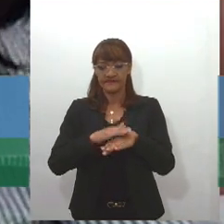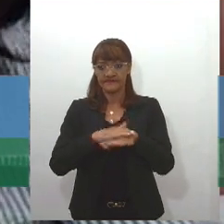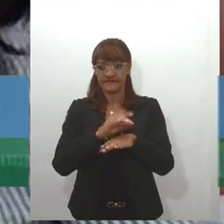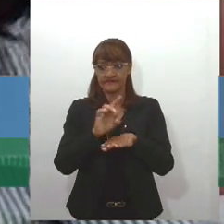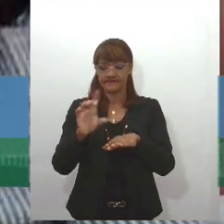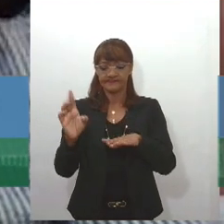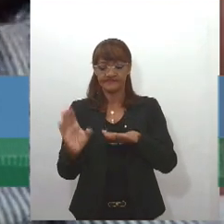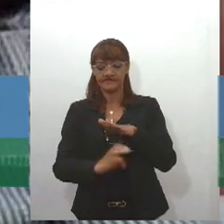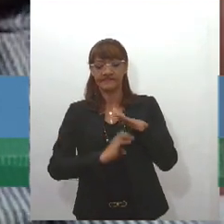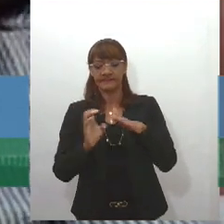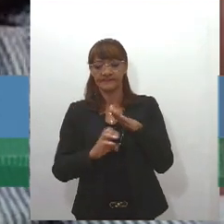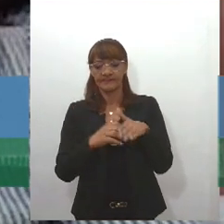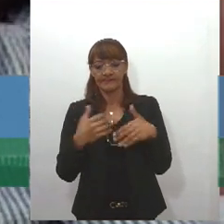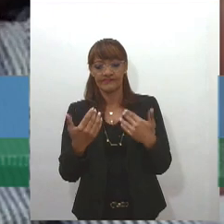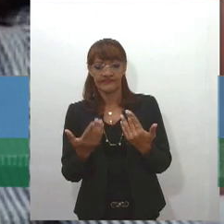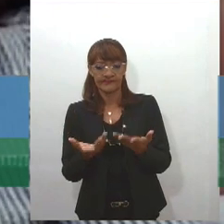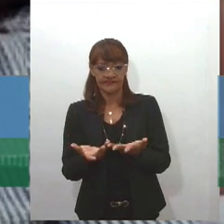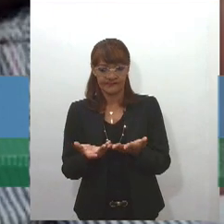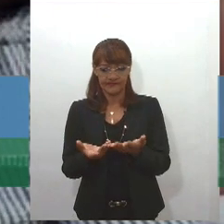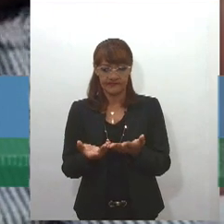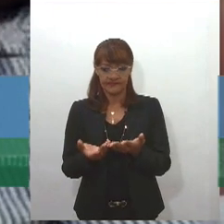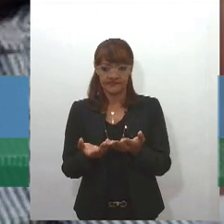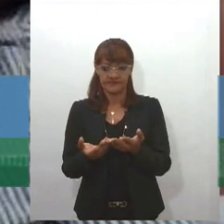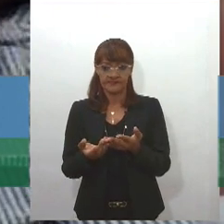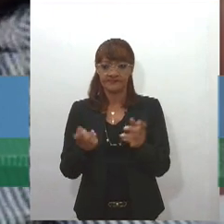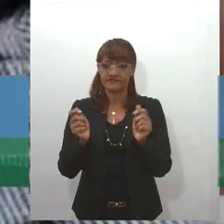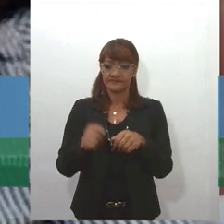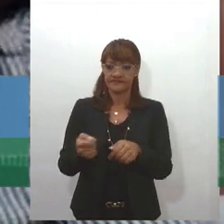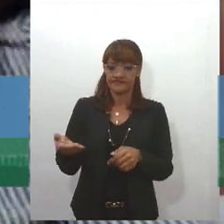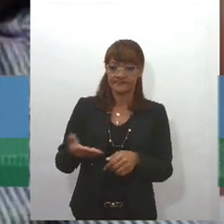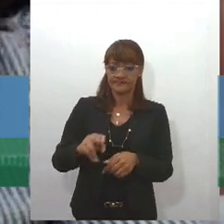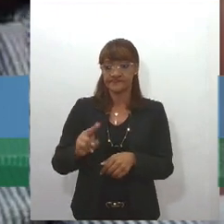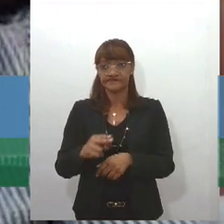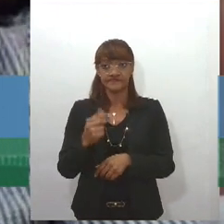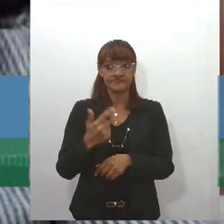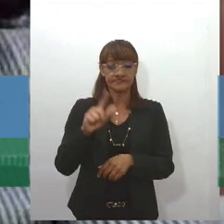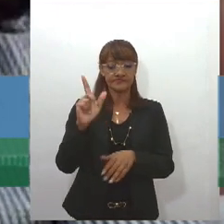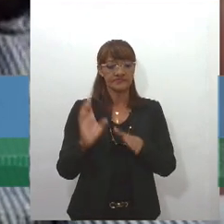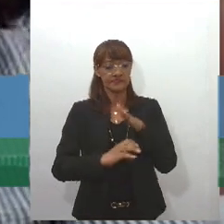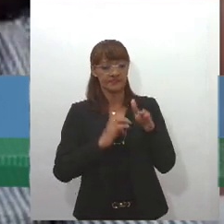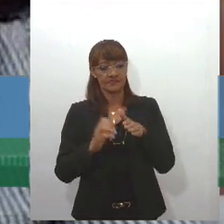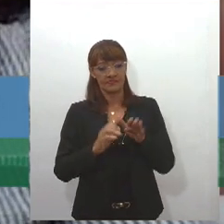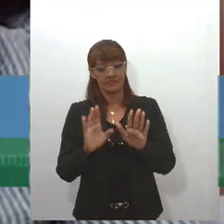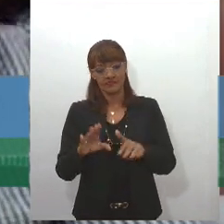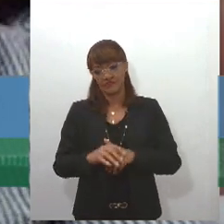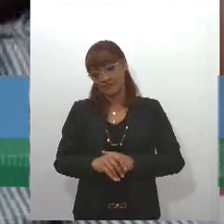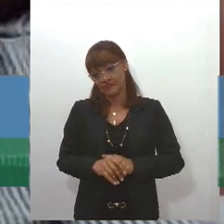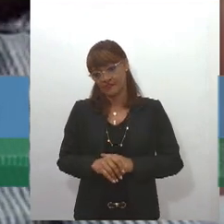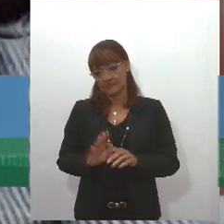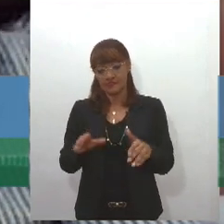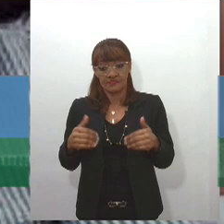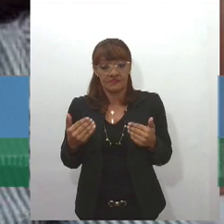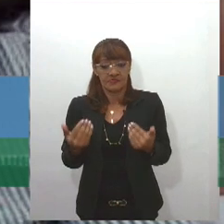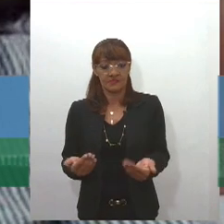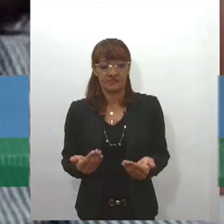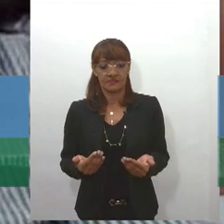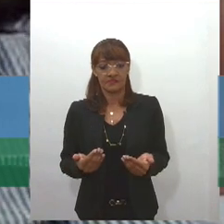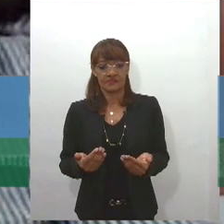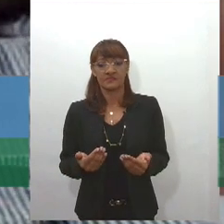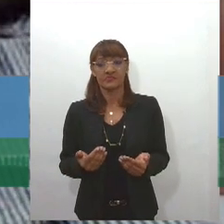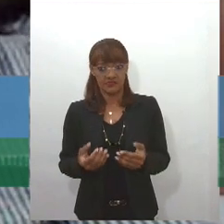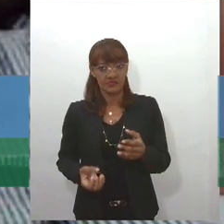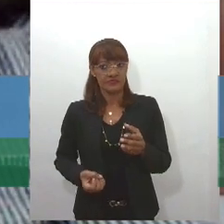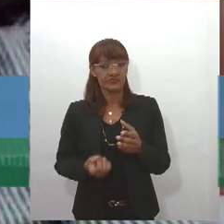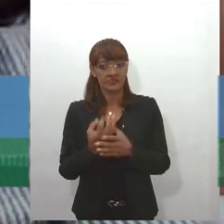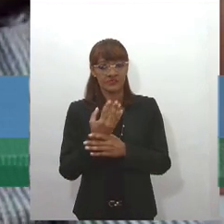consumidor final ou se vai ser com outras empresas que a gente fala do b2b então isso vai gerar ali para o